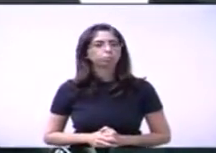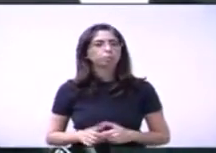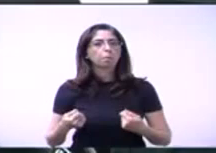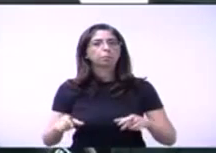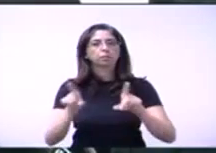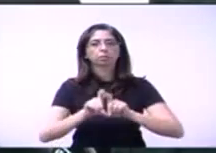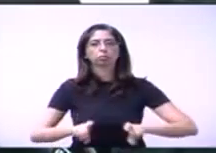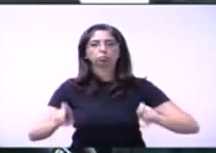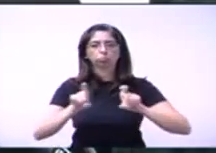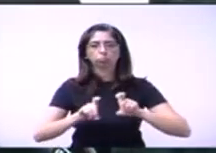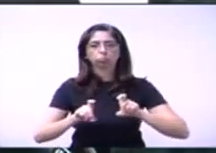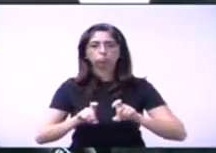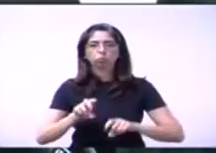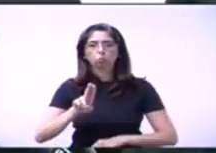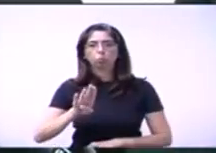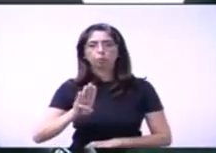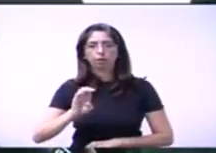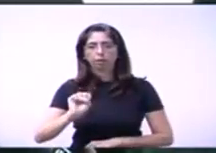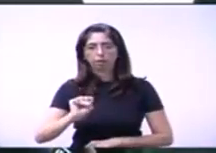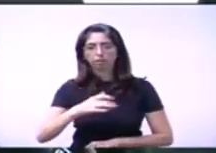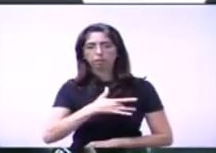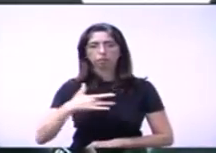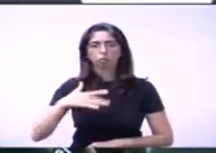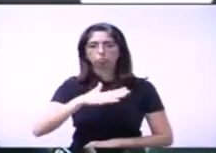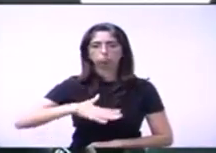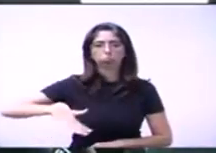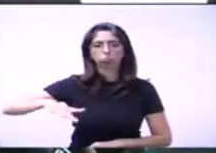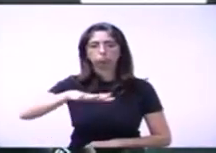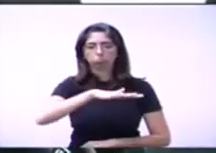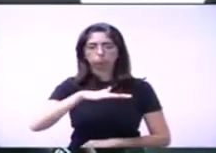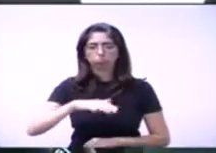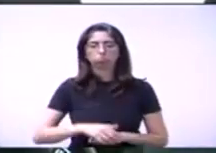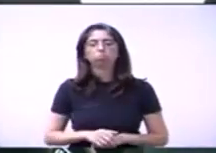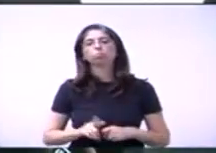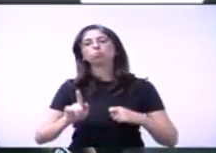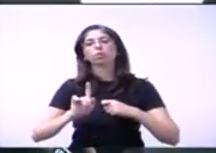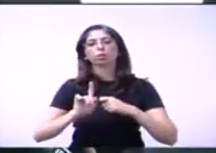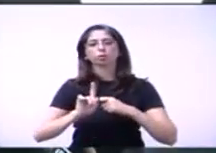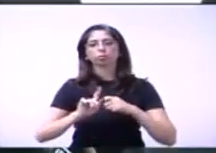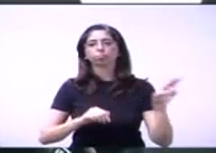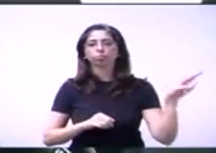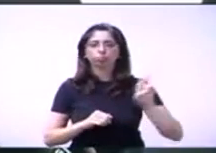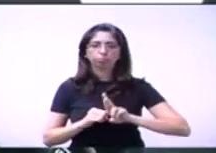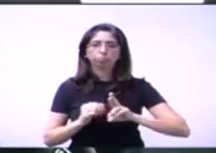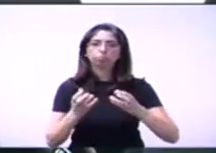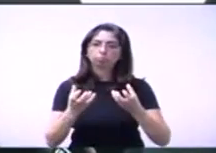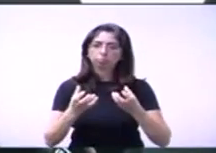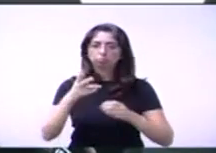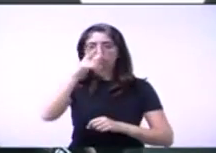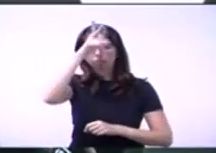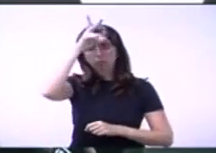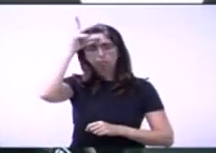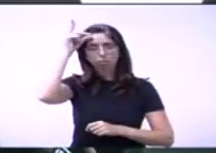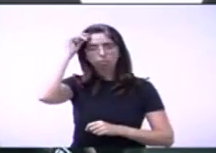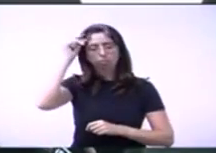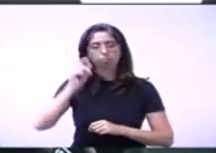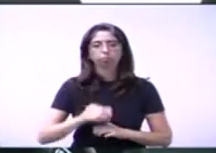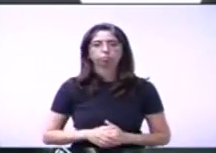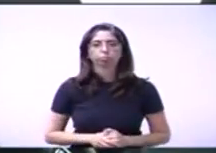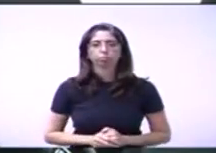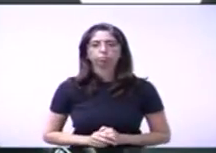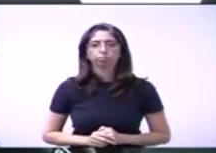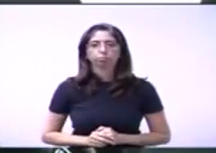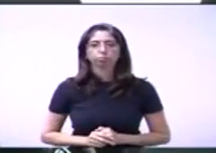rede básica de saúde. 112, do vereador Gustavo Iatecola, requer informações ao Executivo quanto